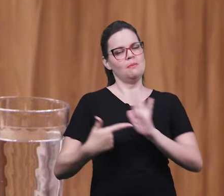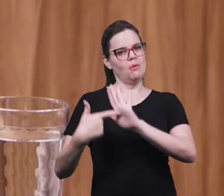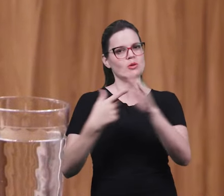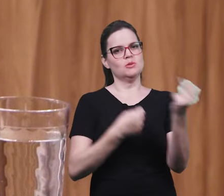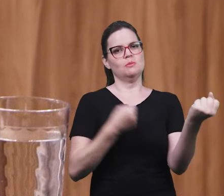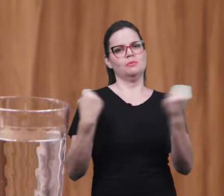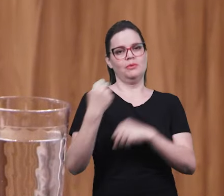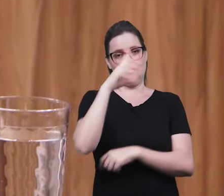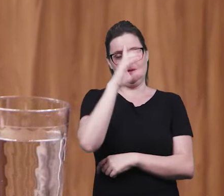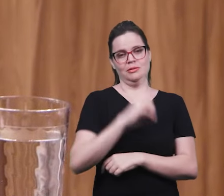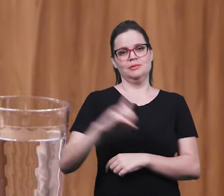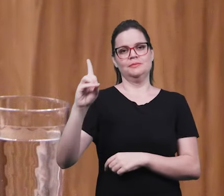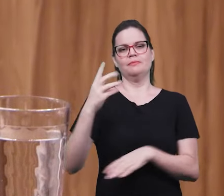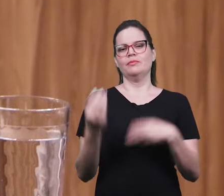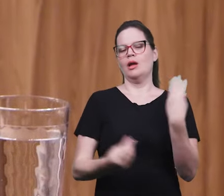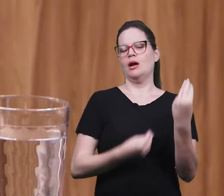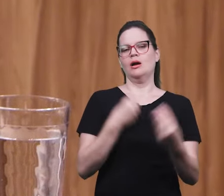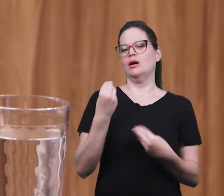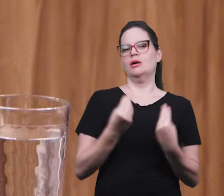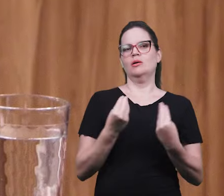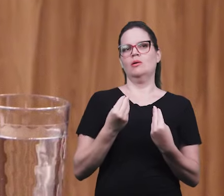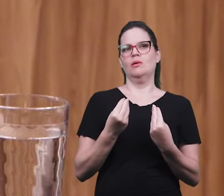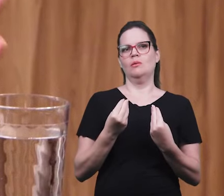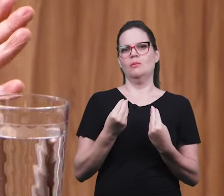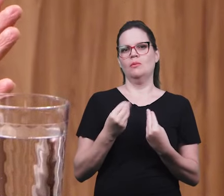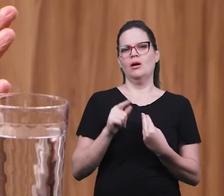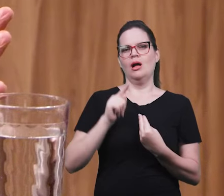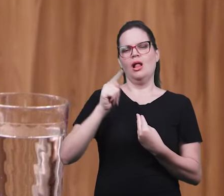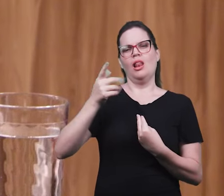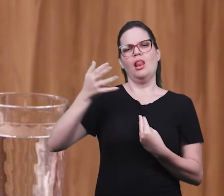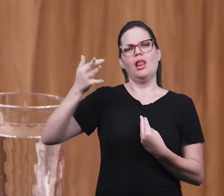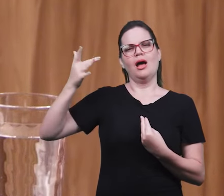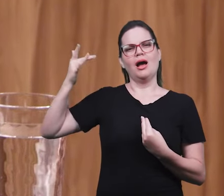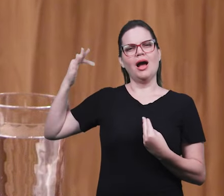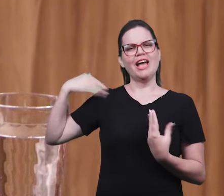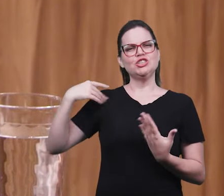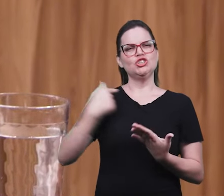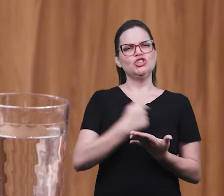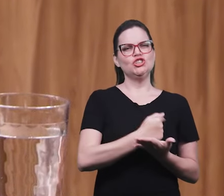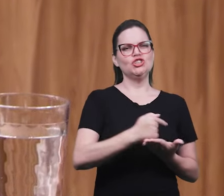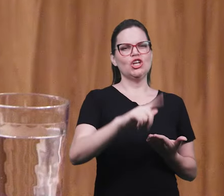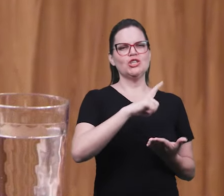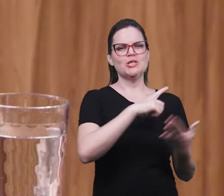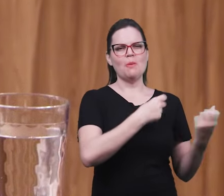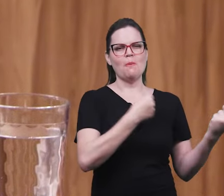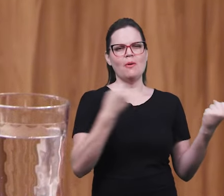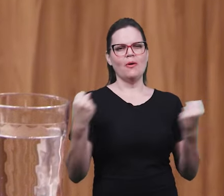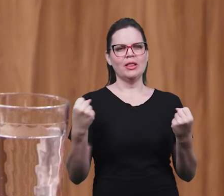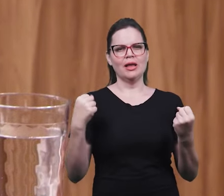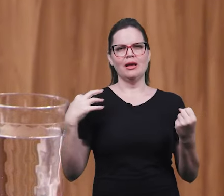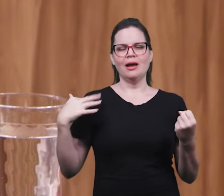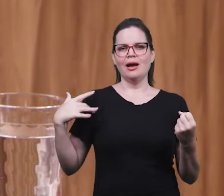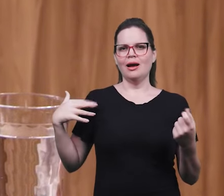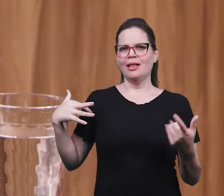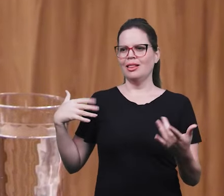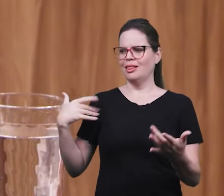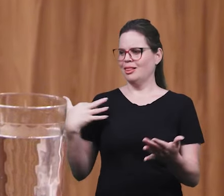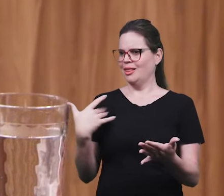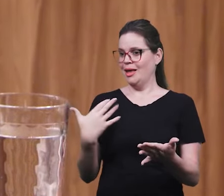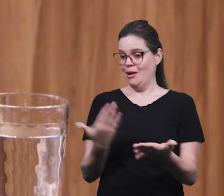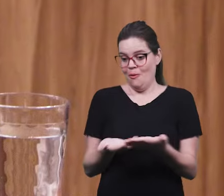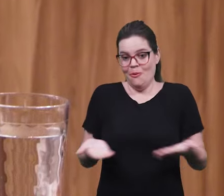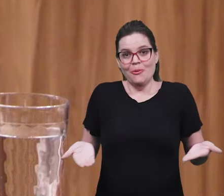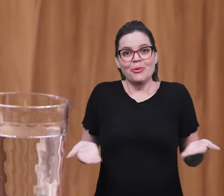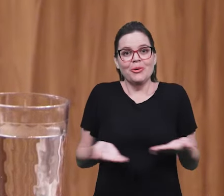né? A maneira como esse poder foi capaz de estar lá no princípio e de esse poder agora estar conosco através do verbo que se